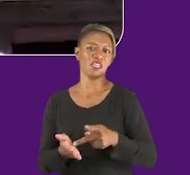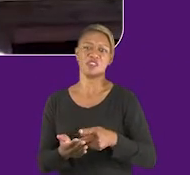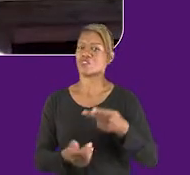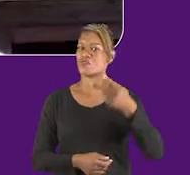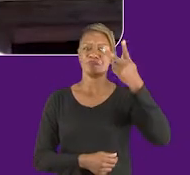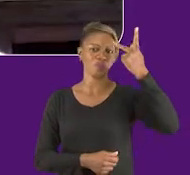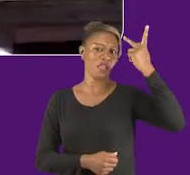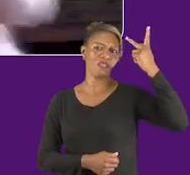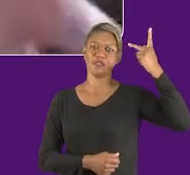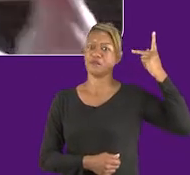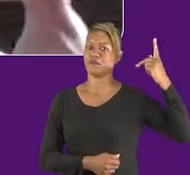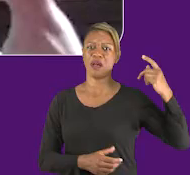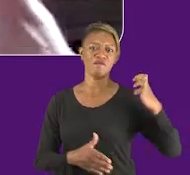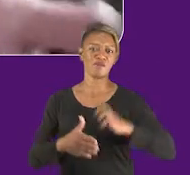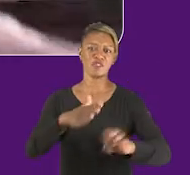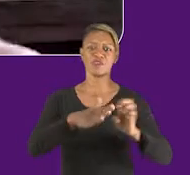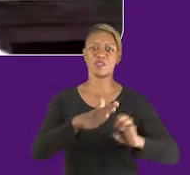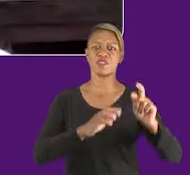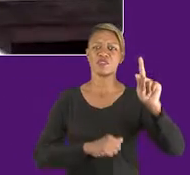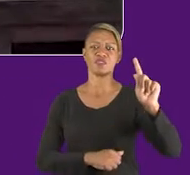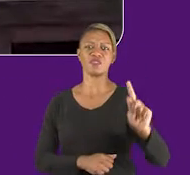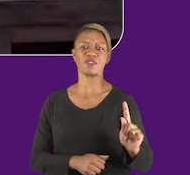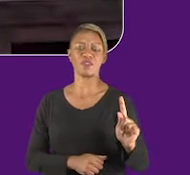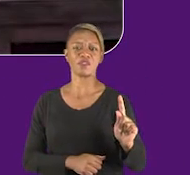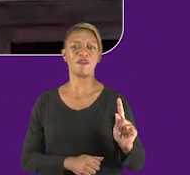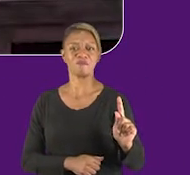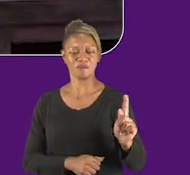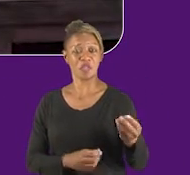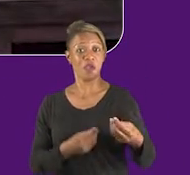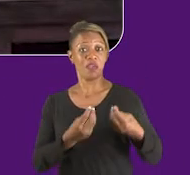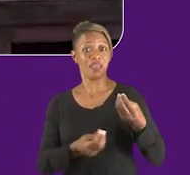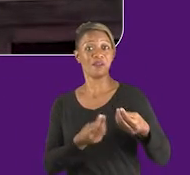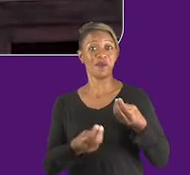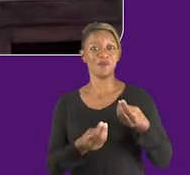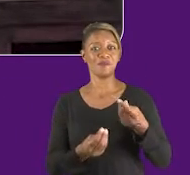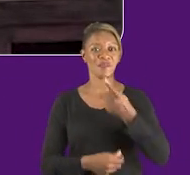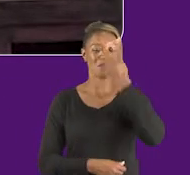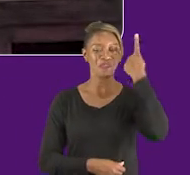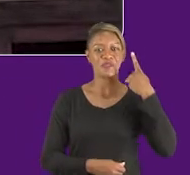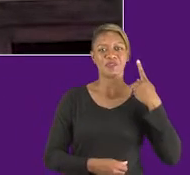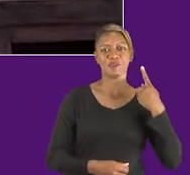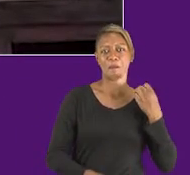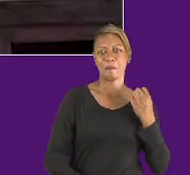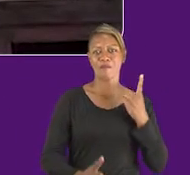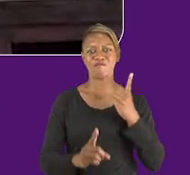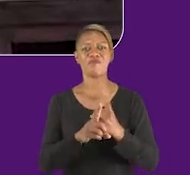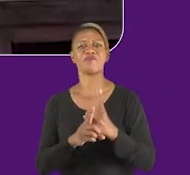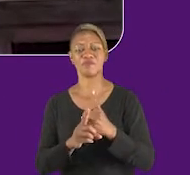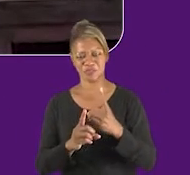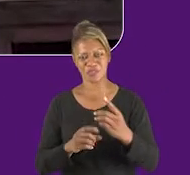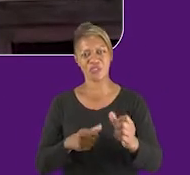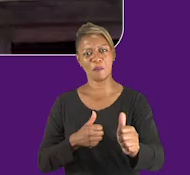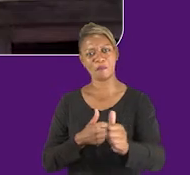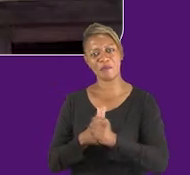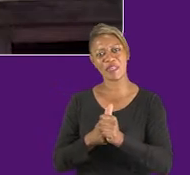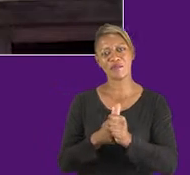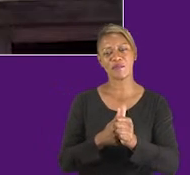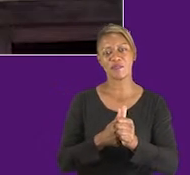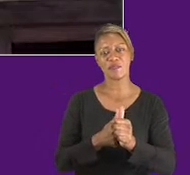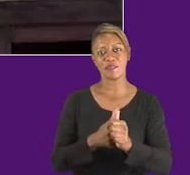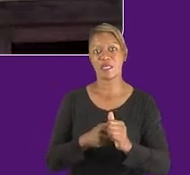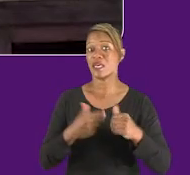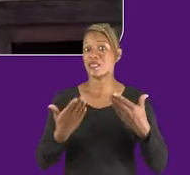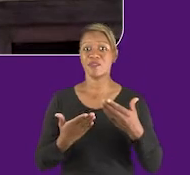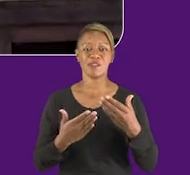natural do ponto de vista de gestão e do ponto de vista de como traz as pessoas para gerar inovação né a Inovação